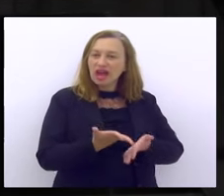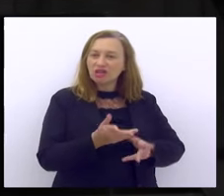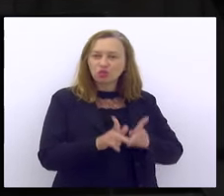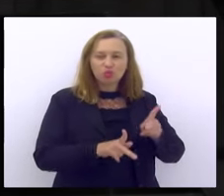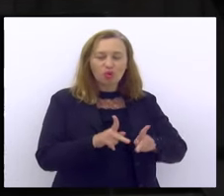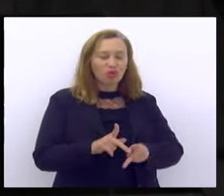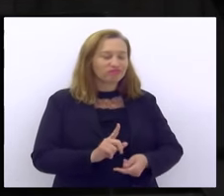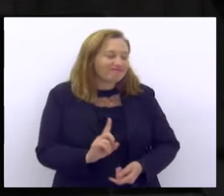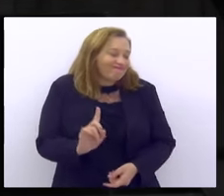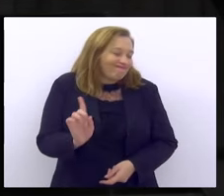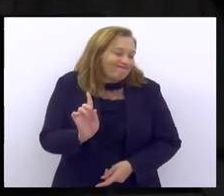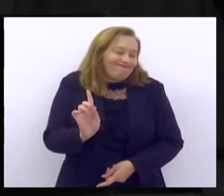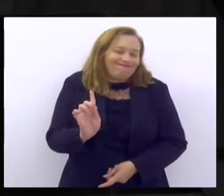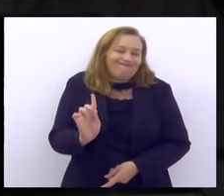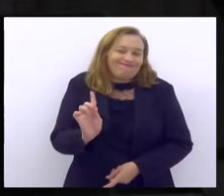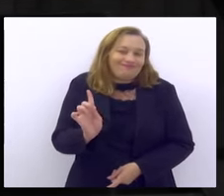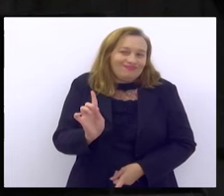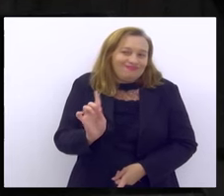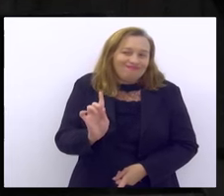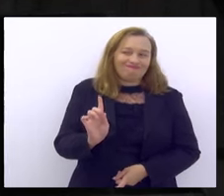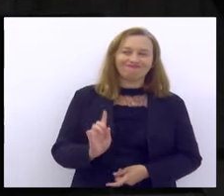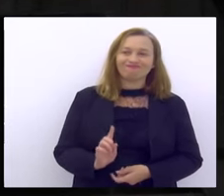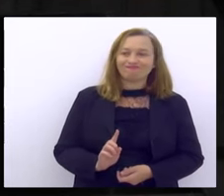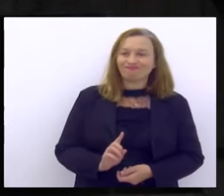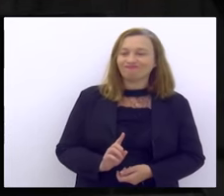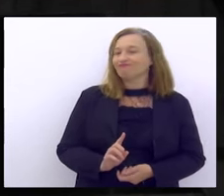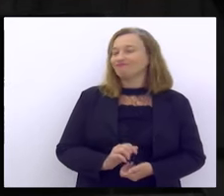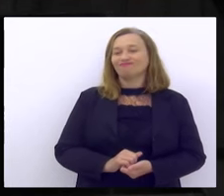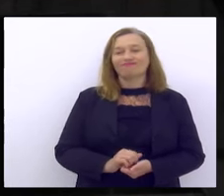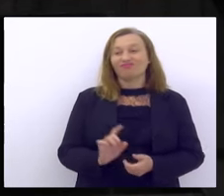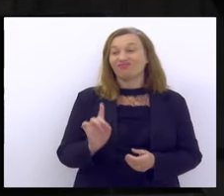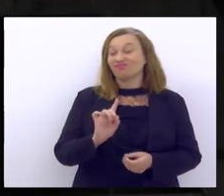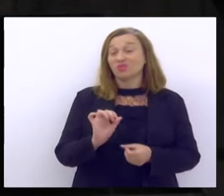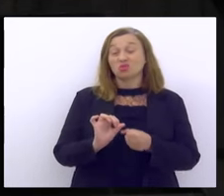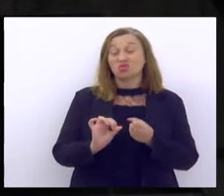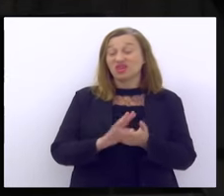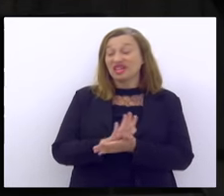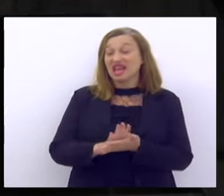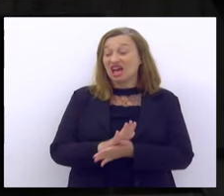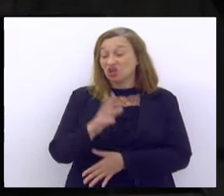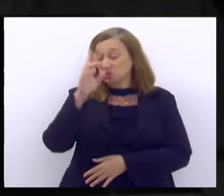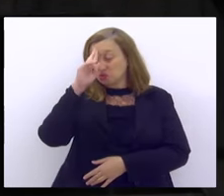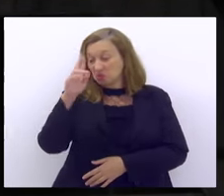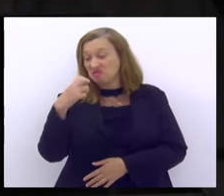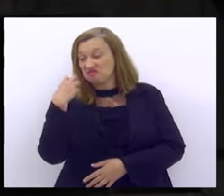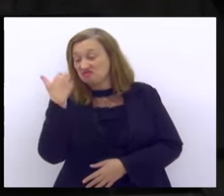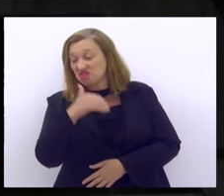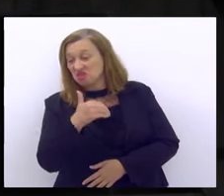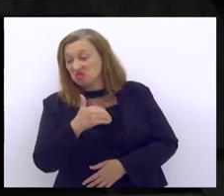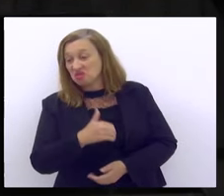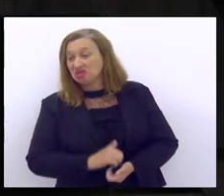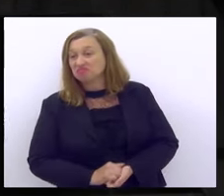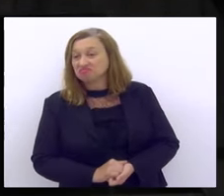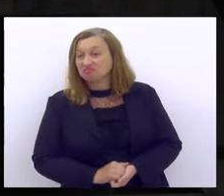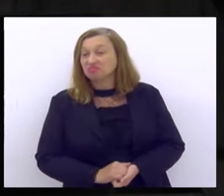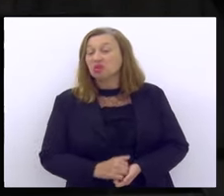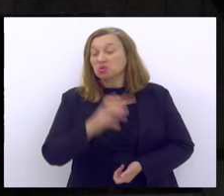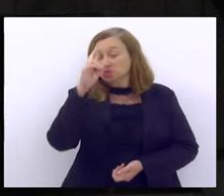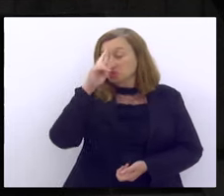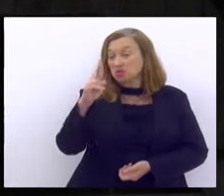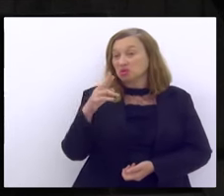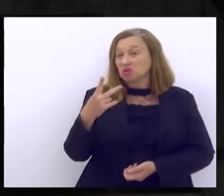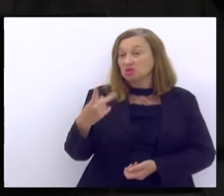povo é uma negação. O senhor é uma vergonha. O senhor e seus